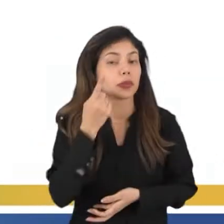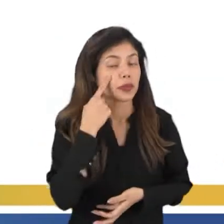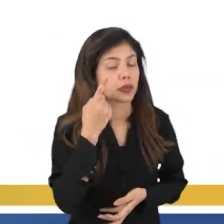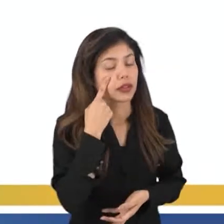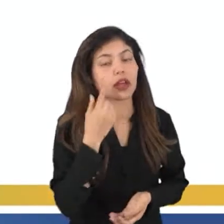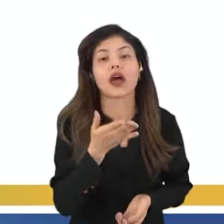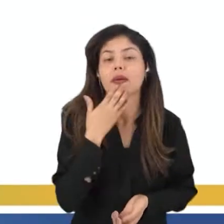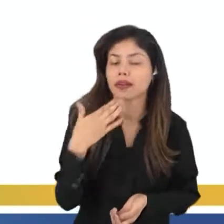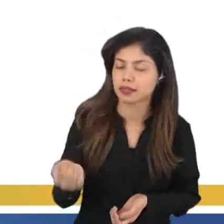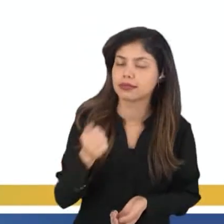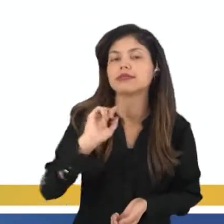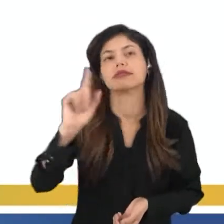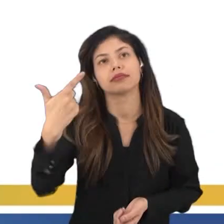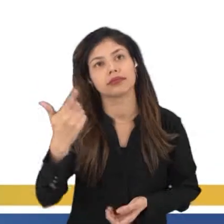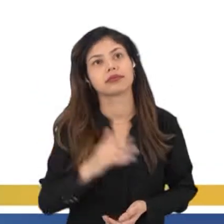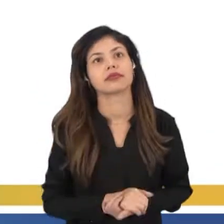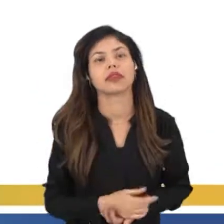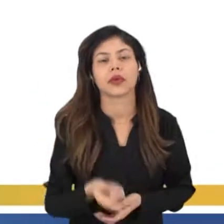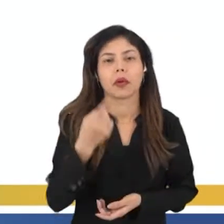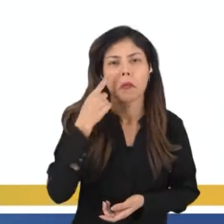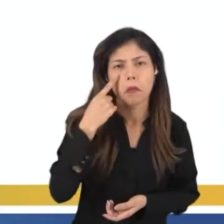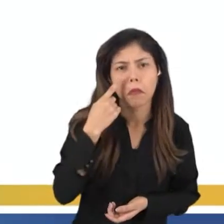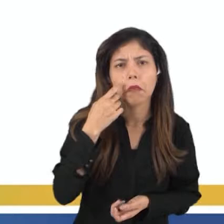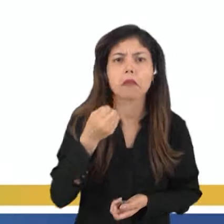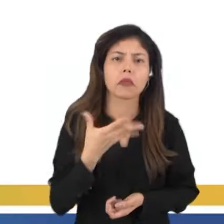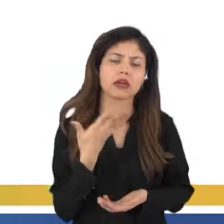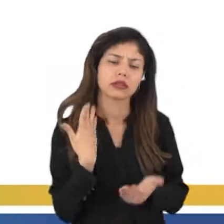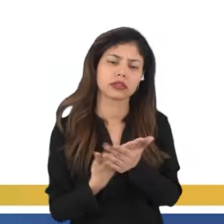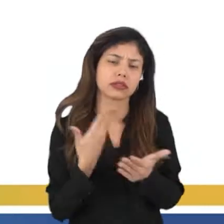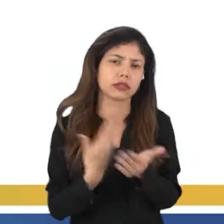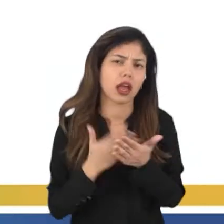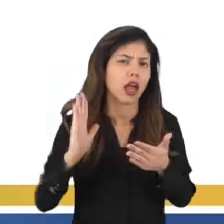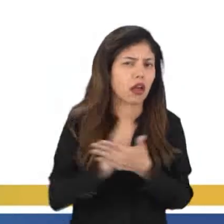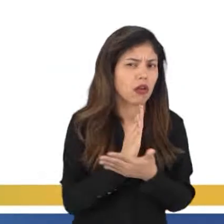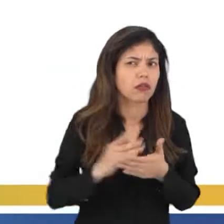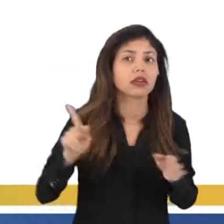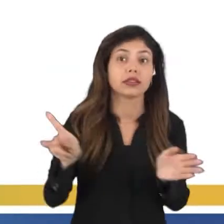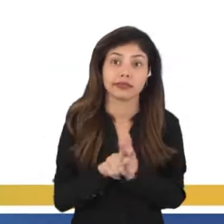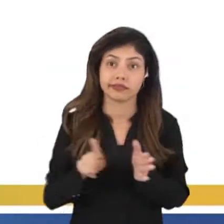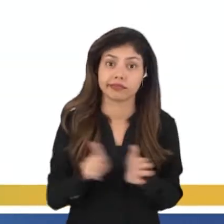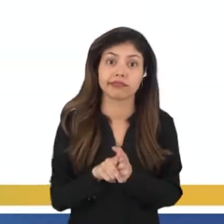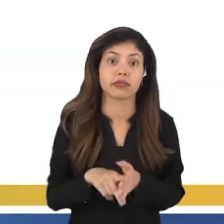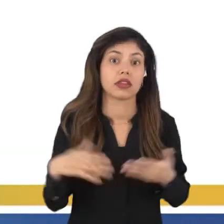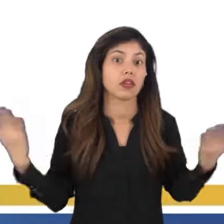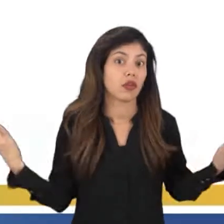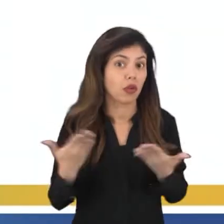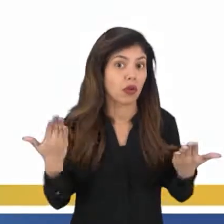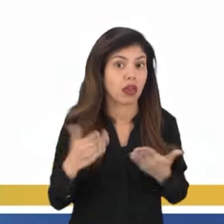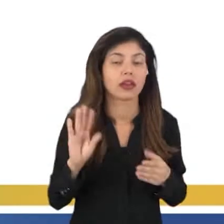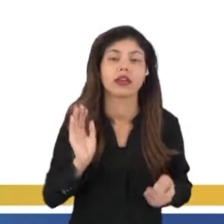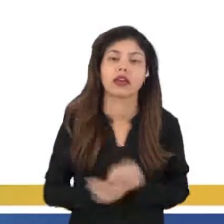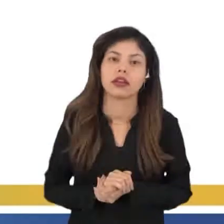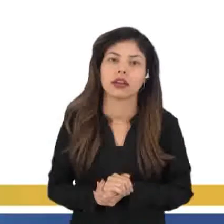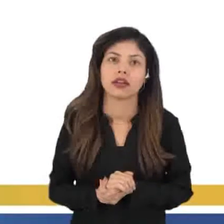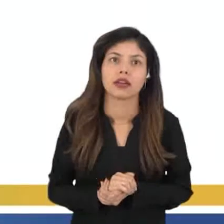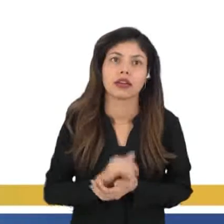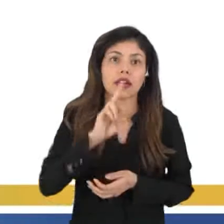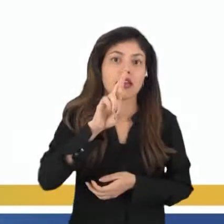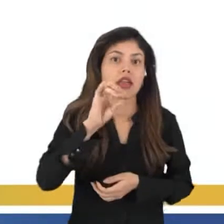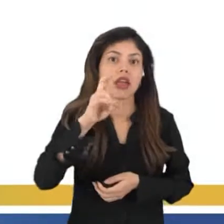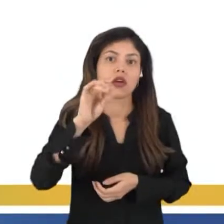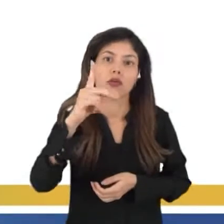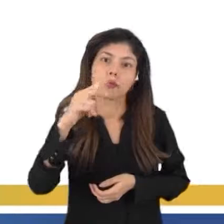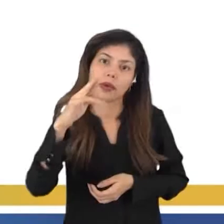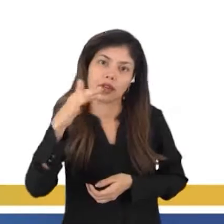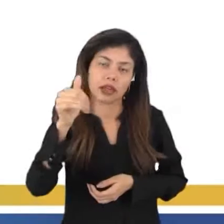olhada direitinho nelas, porque elas são interessantes você estudar. Algumas delas, inclusive, na atualidade estão em recuperação.